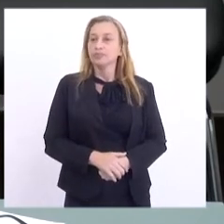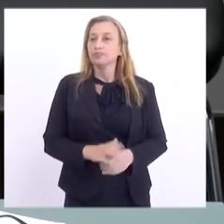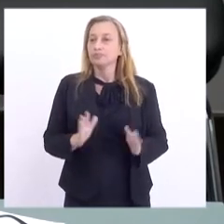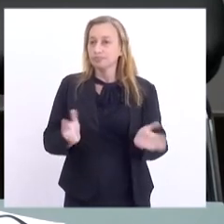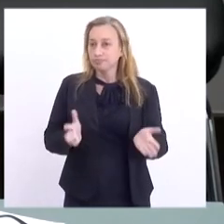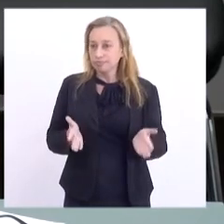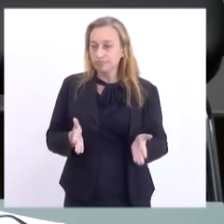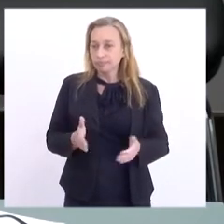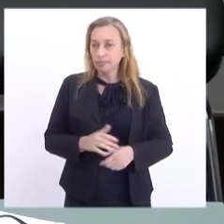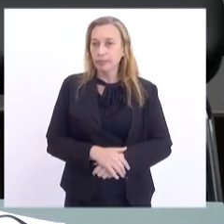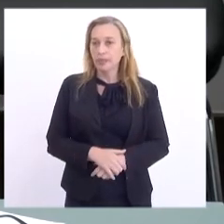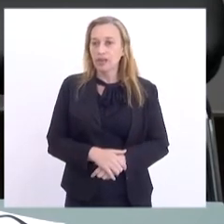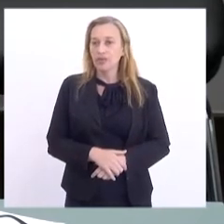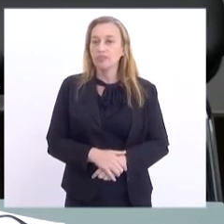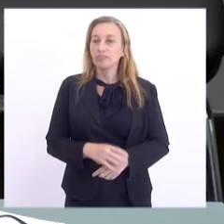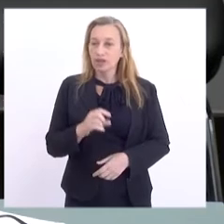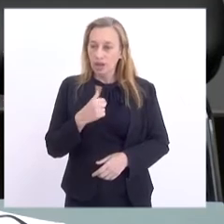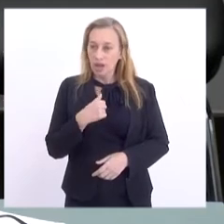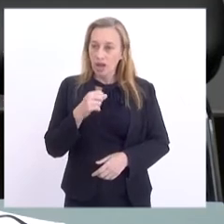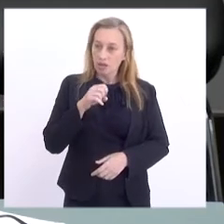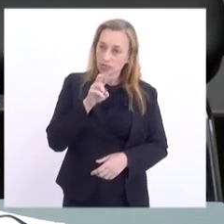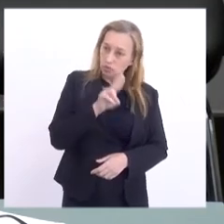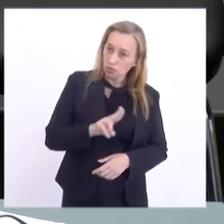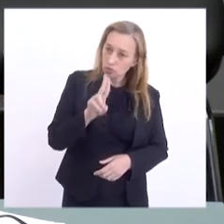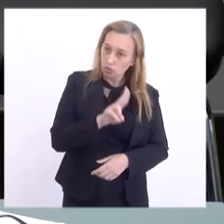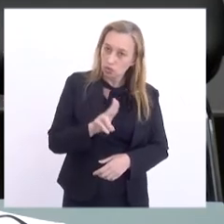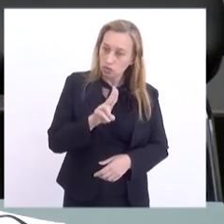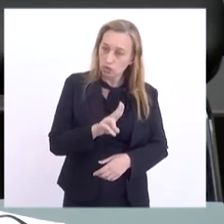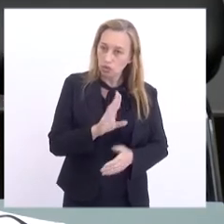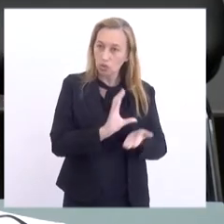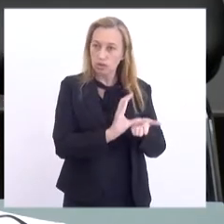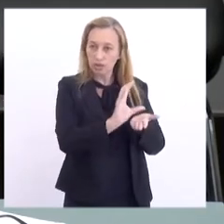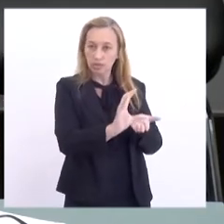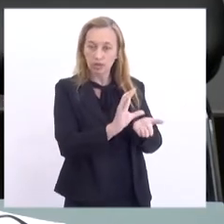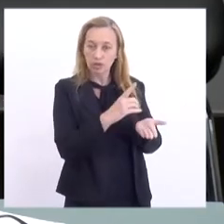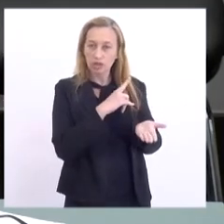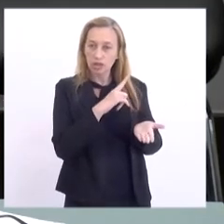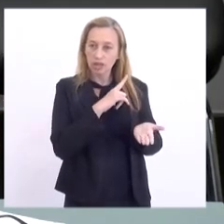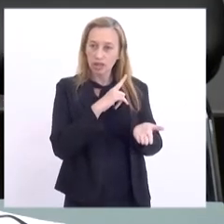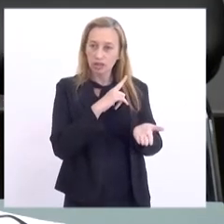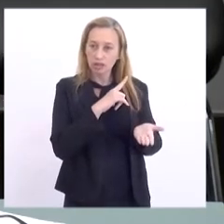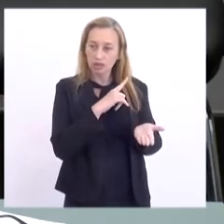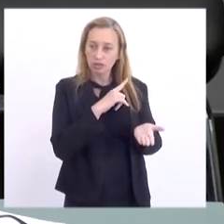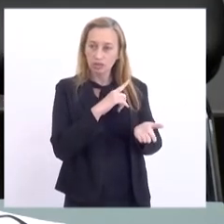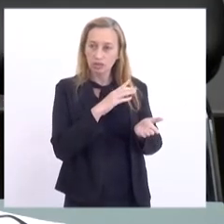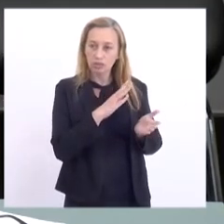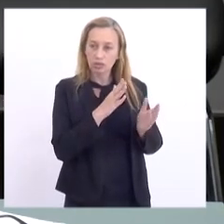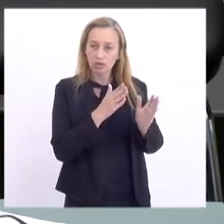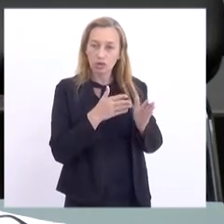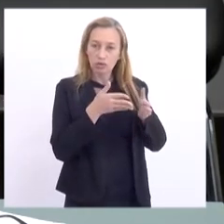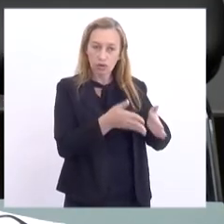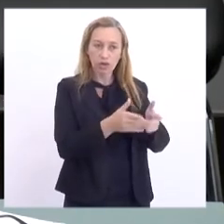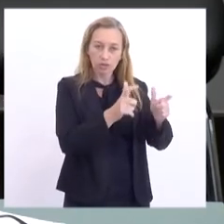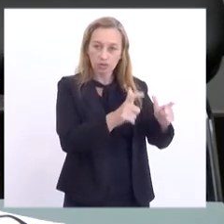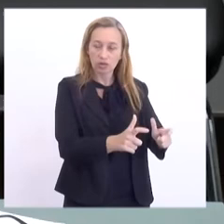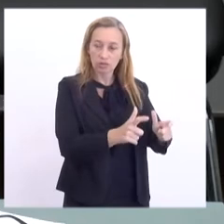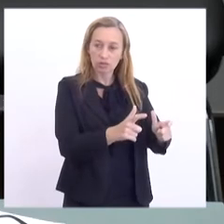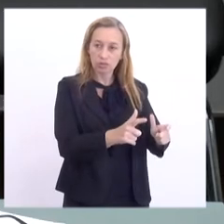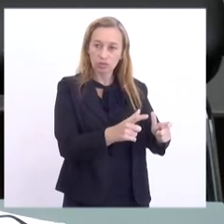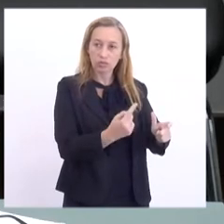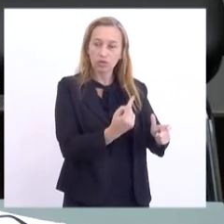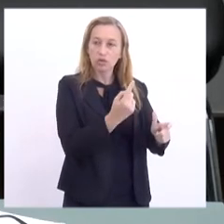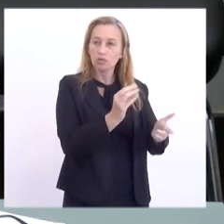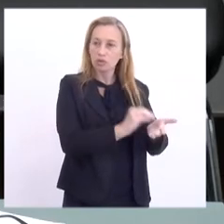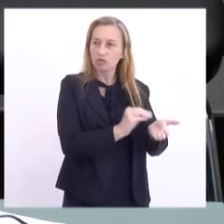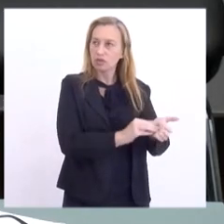mas eu tirei os seus estou usando não tira estou usando orçamento que eu tenho noção orçamentários específicos para uma prioridade ele